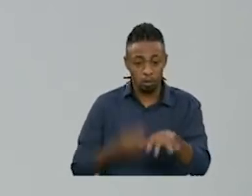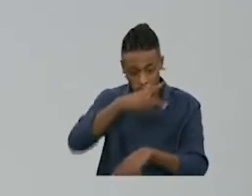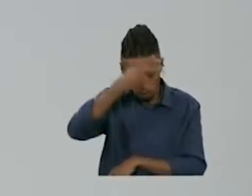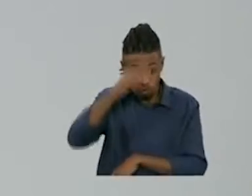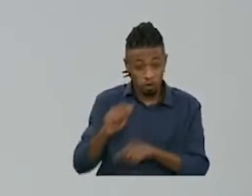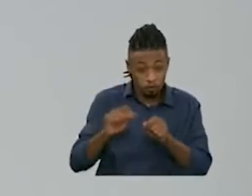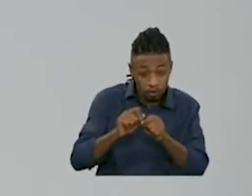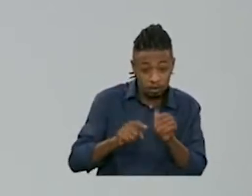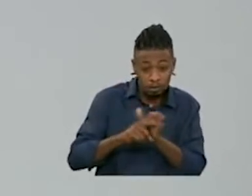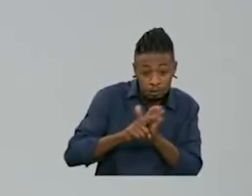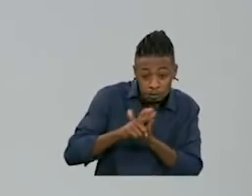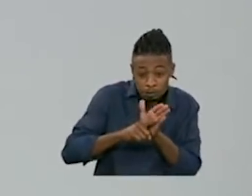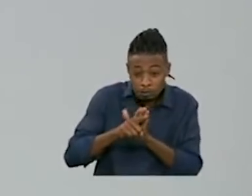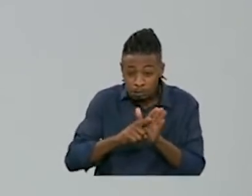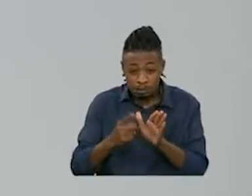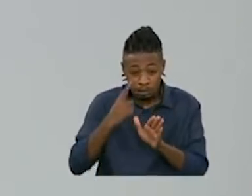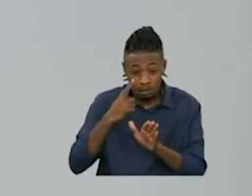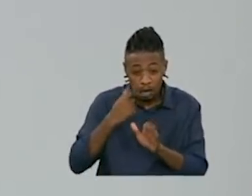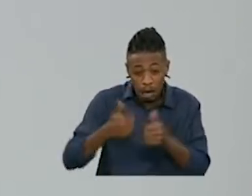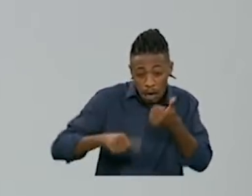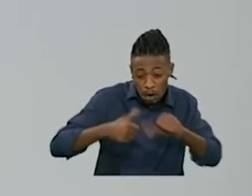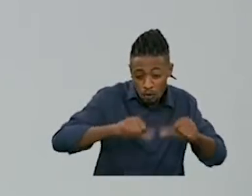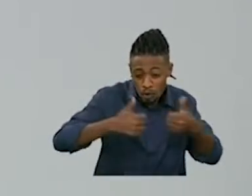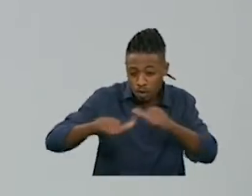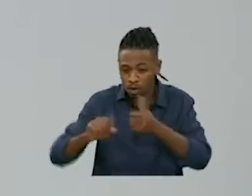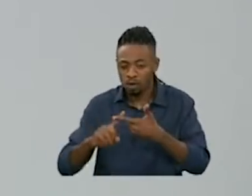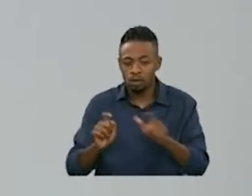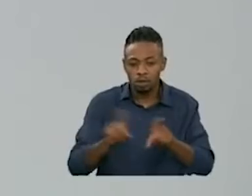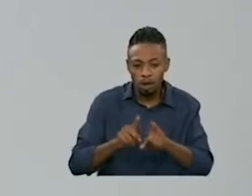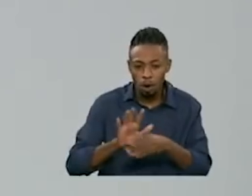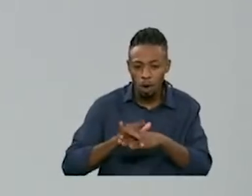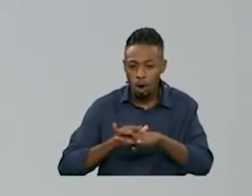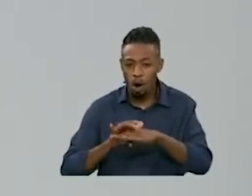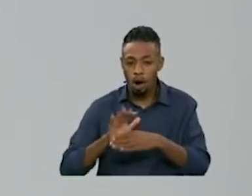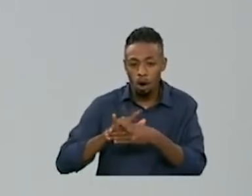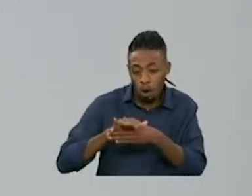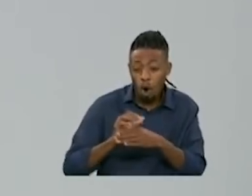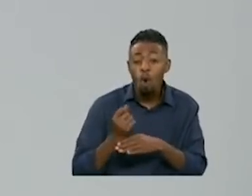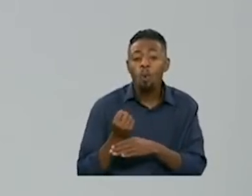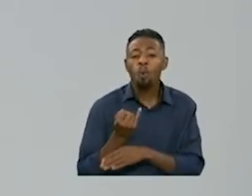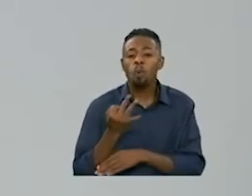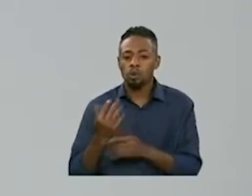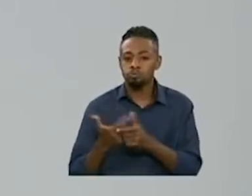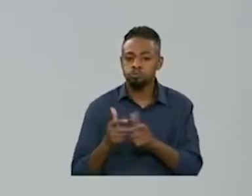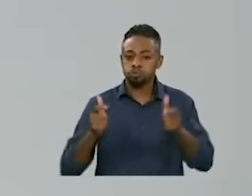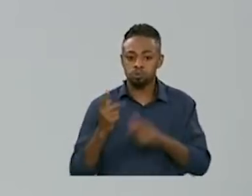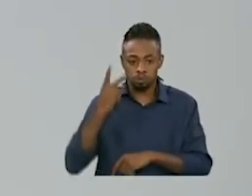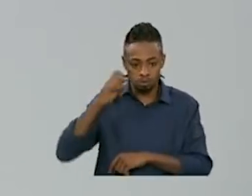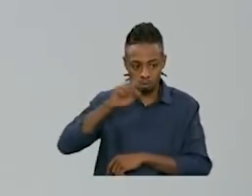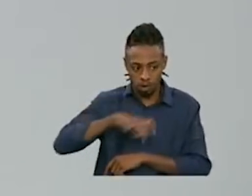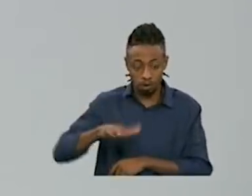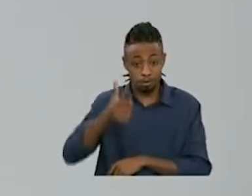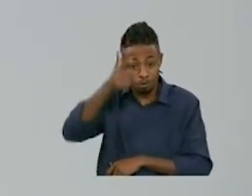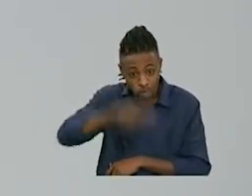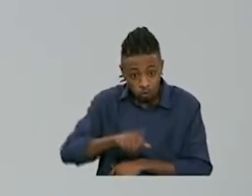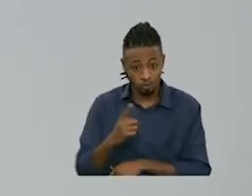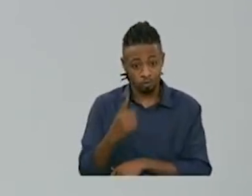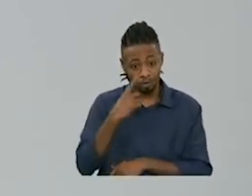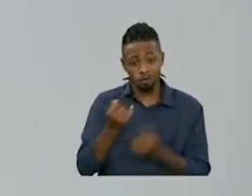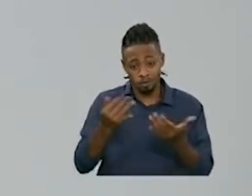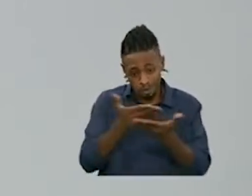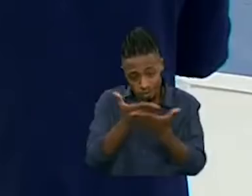sorológicos para medir a avaliação e a ampliação da doença aqui na cidade de São Paulo. E mais uma vez, volto a